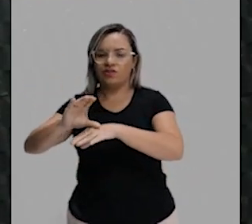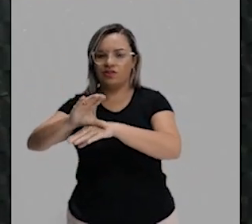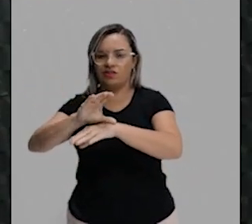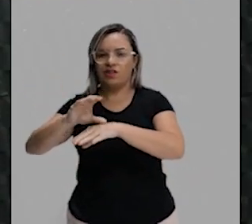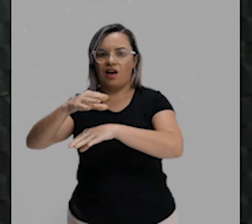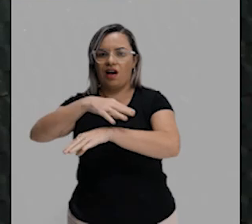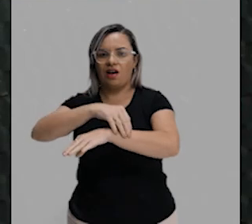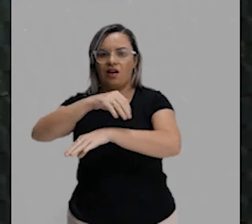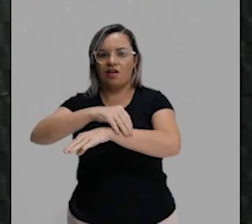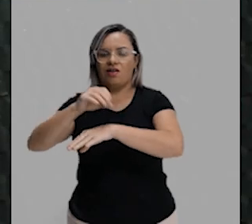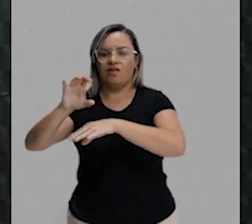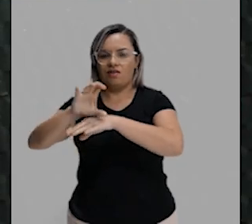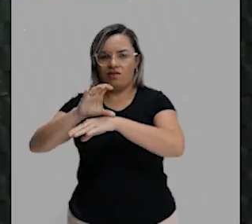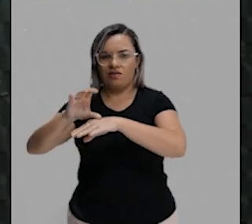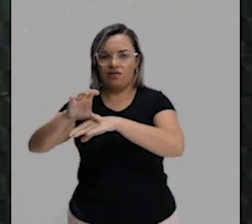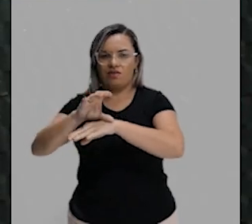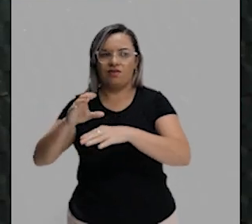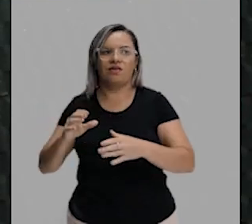pelagem cinza.